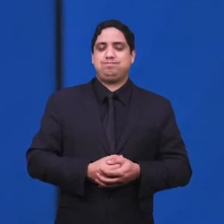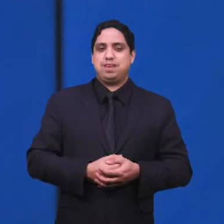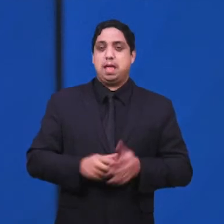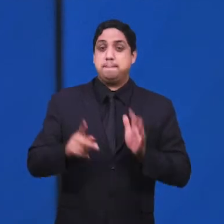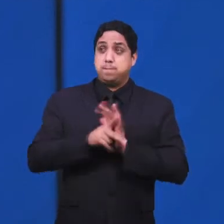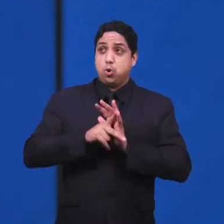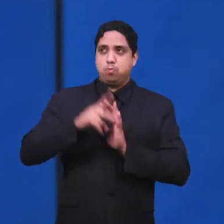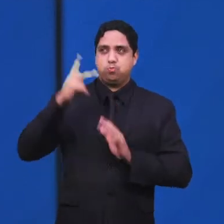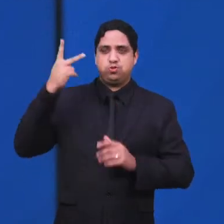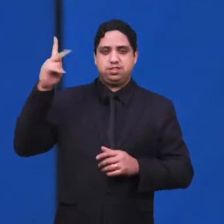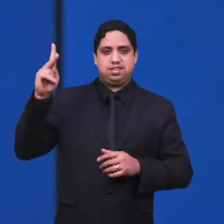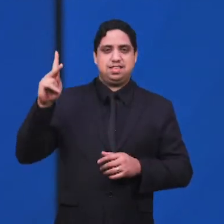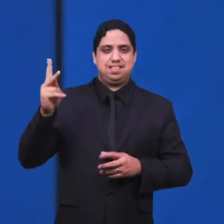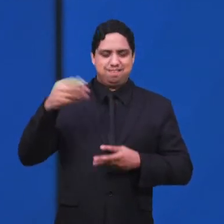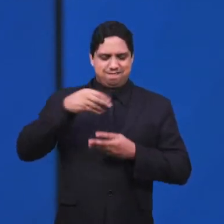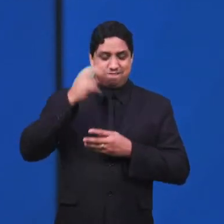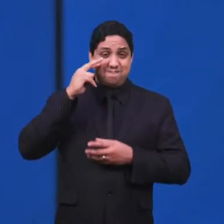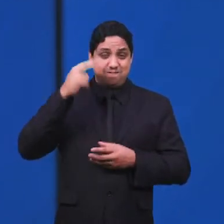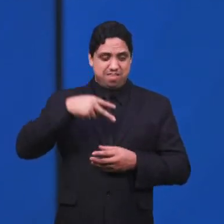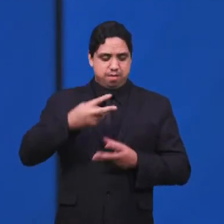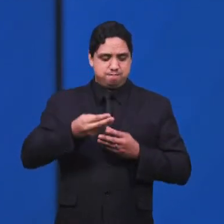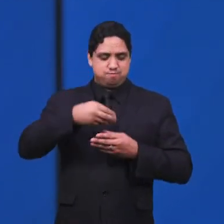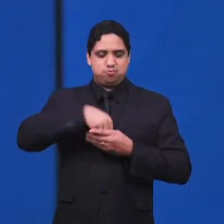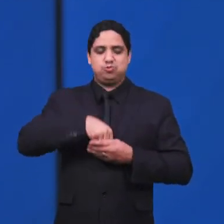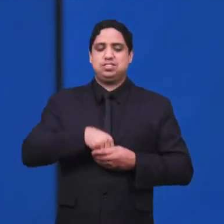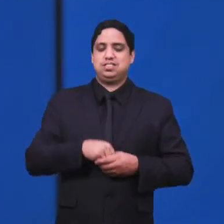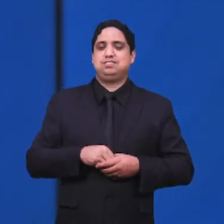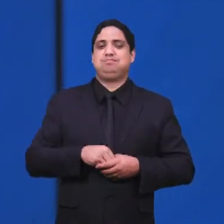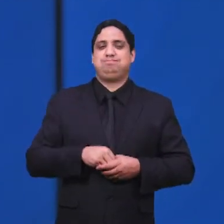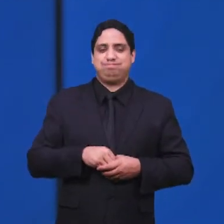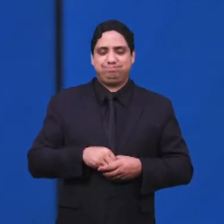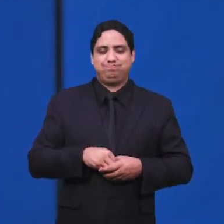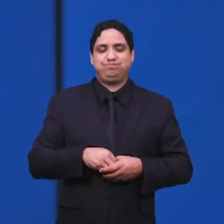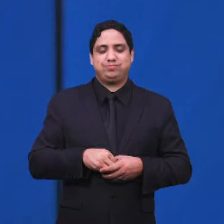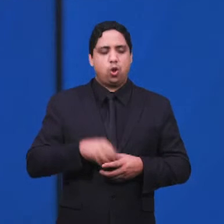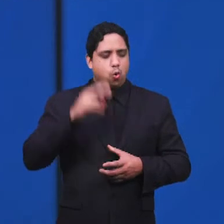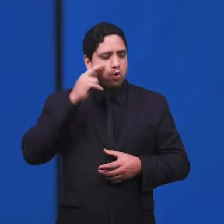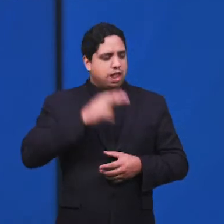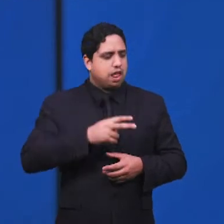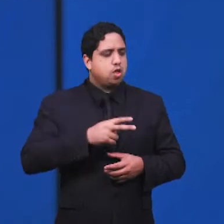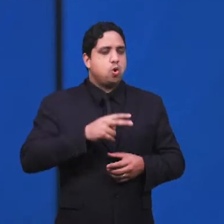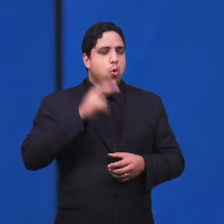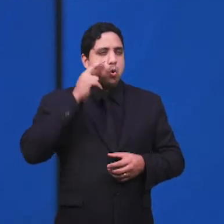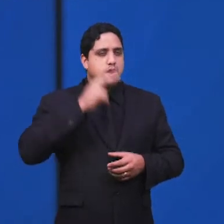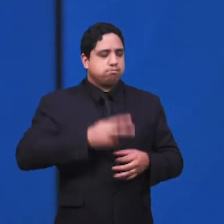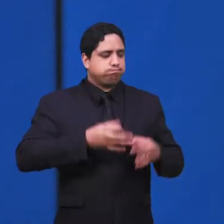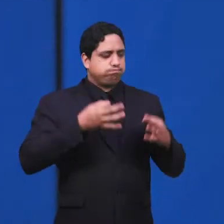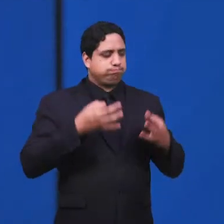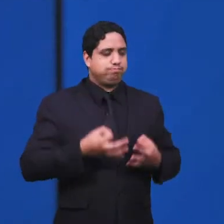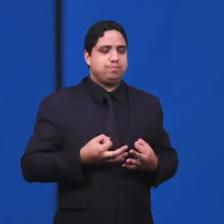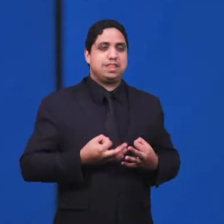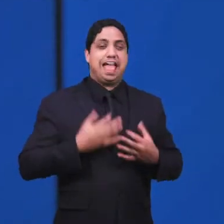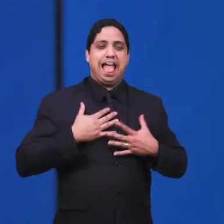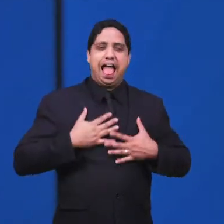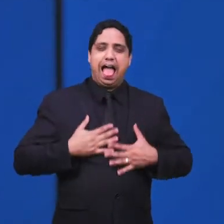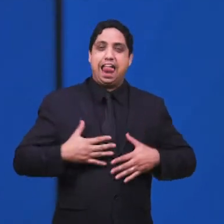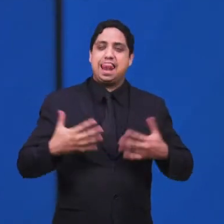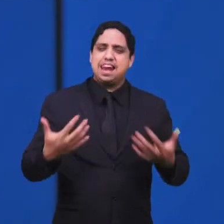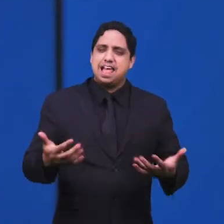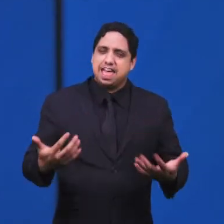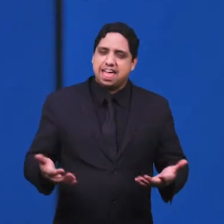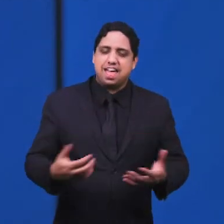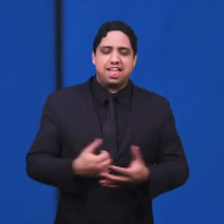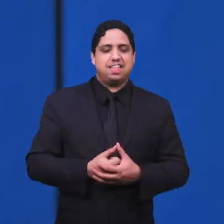pertence a Ele, é próprio dele isso, né? Olhar com um olhar de mansidão E ainda, na expressão do texto aqui,